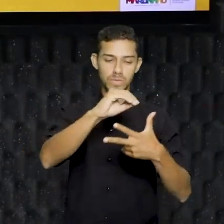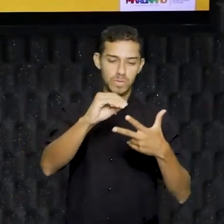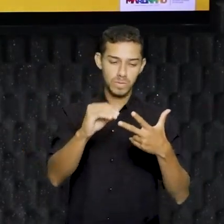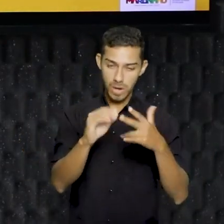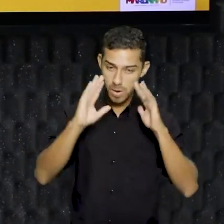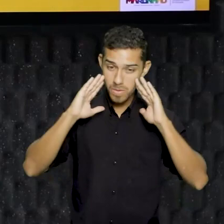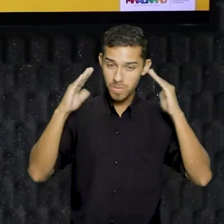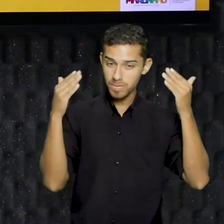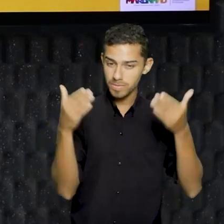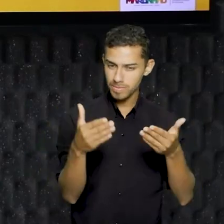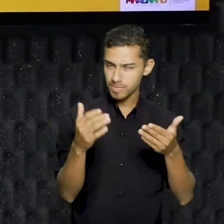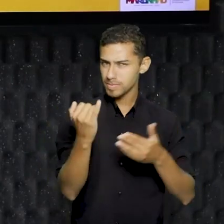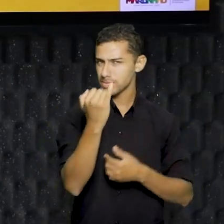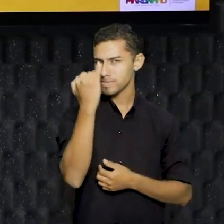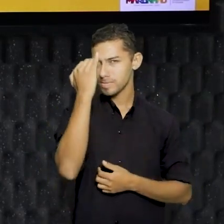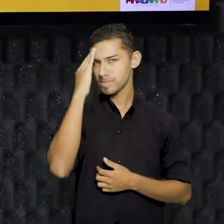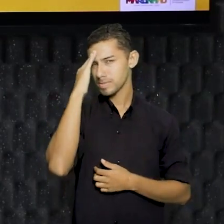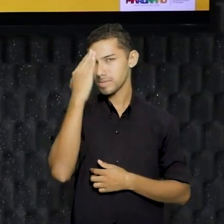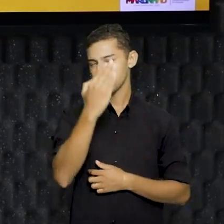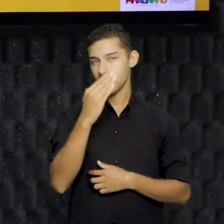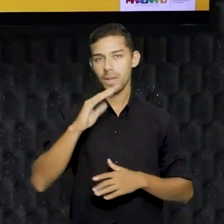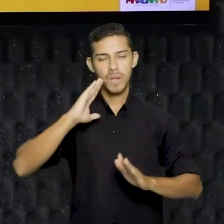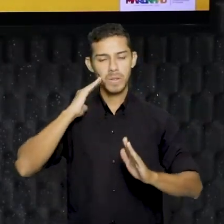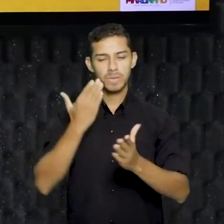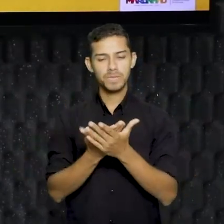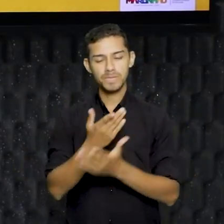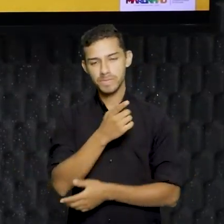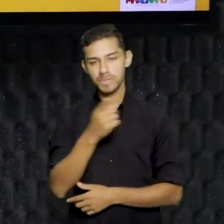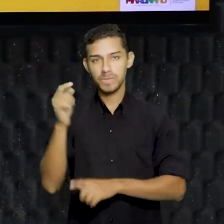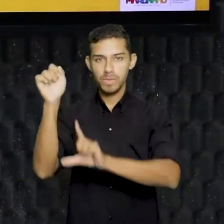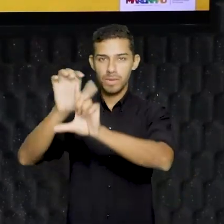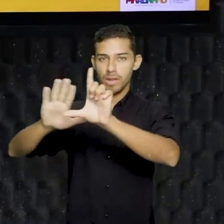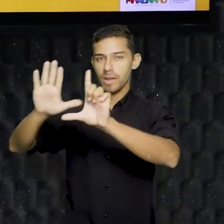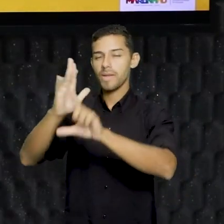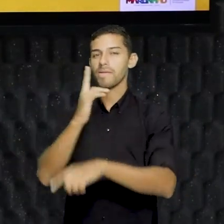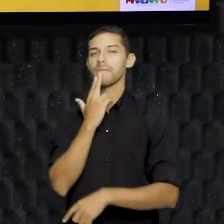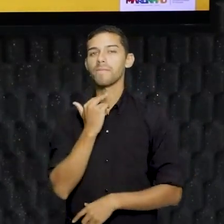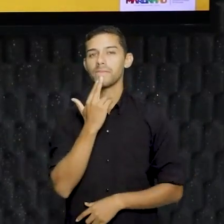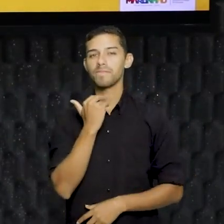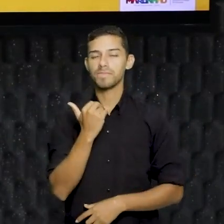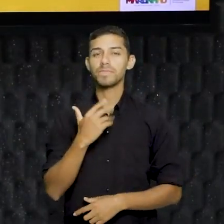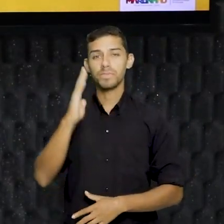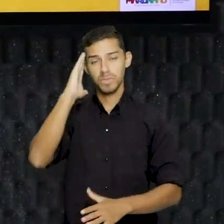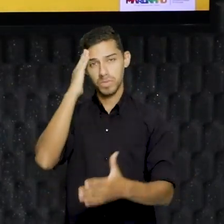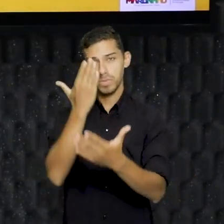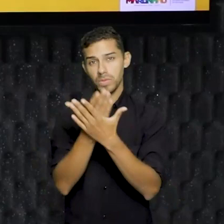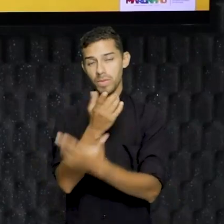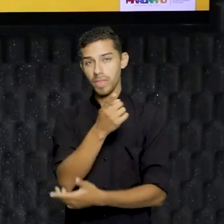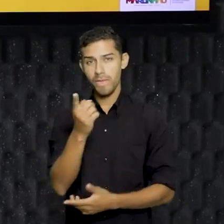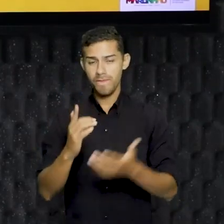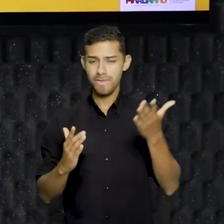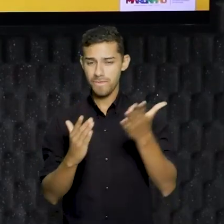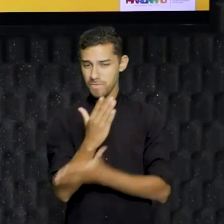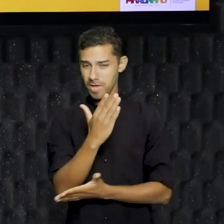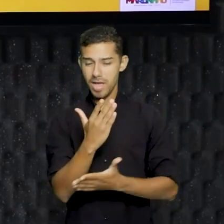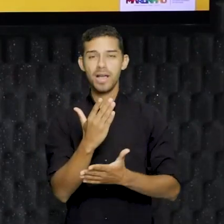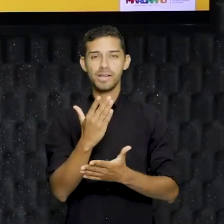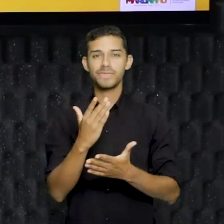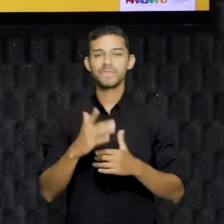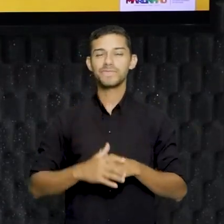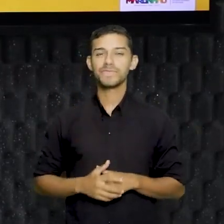como Carro Chefe Mas você Nós acreditamos a plataforma Gonçalves Dias acredita que você é capaz de passar em qualquer